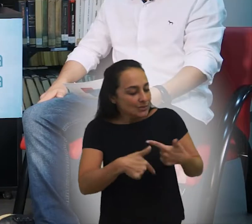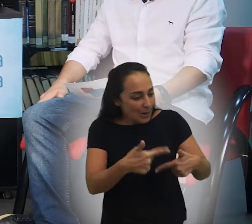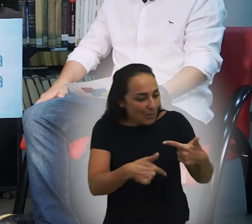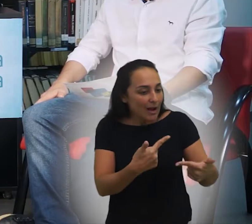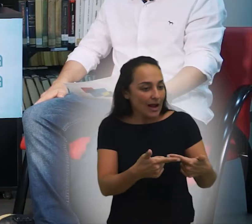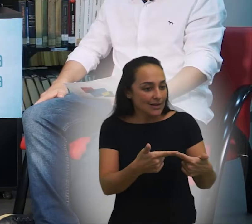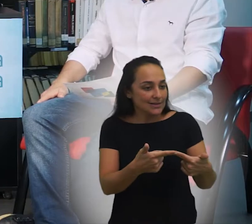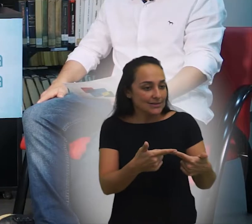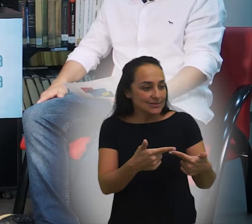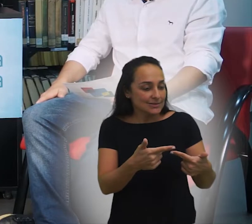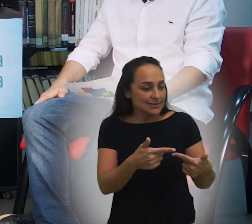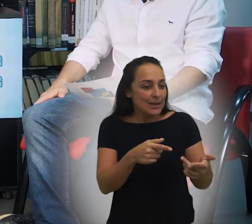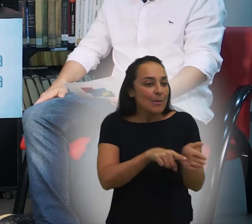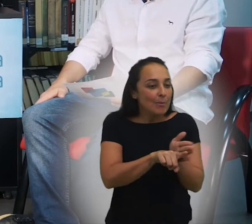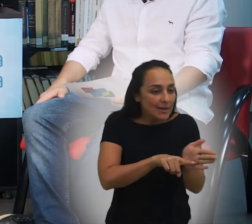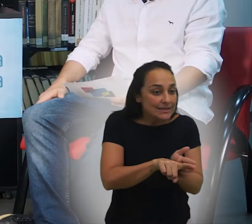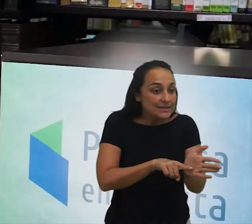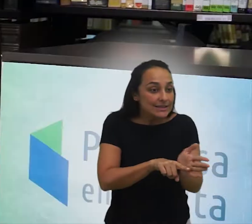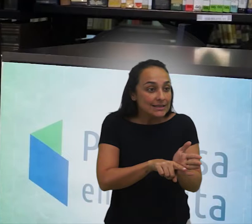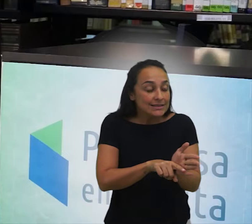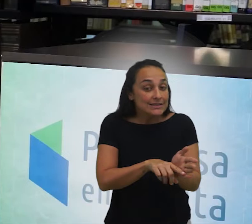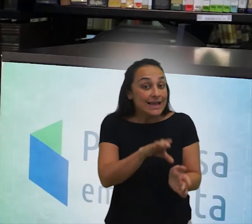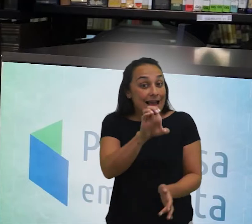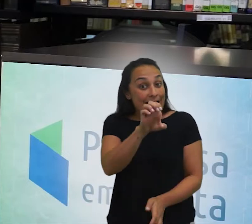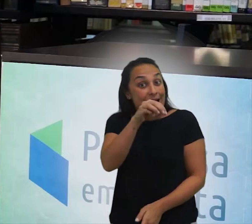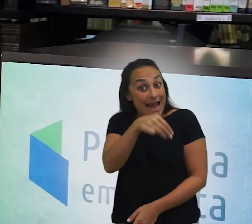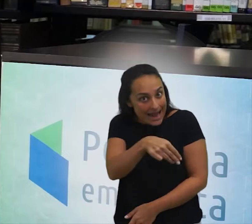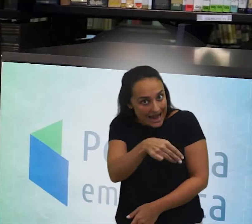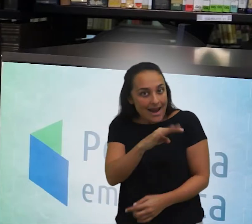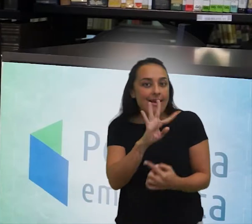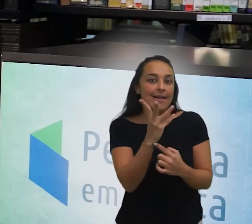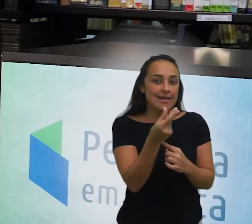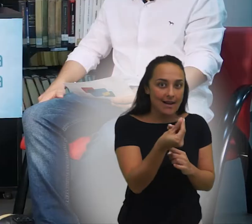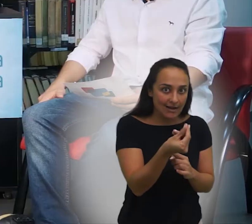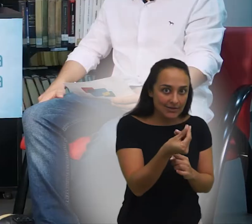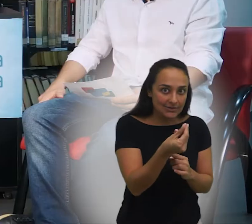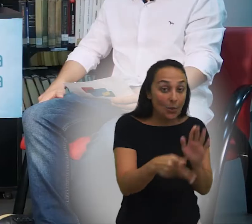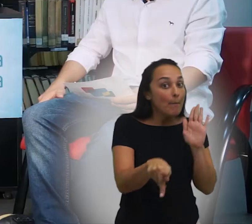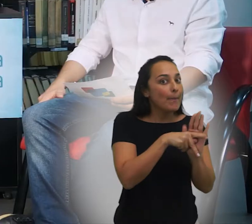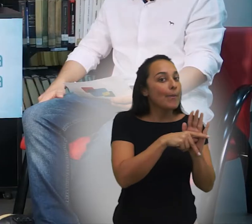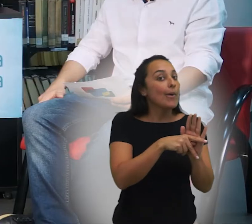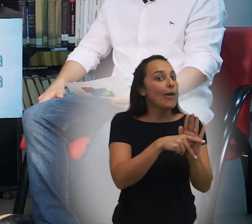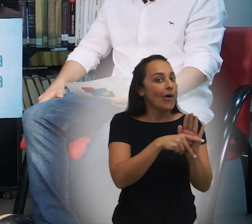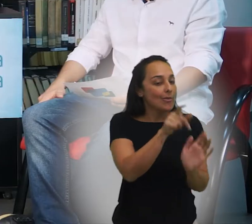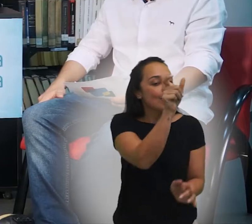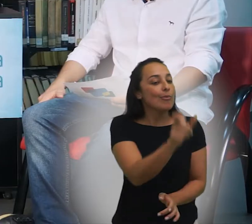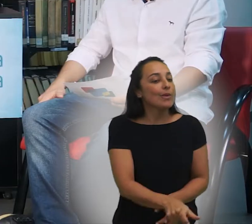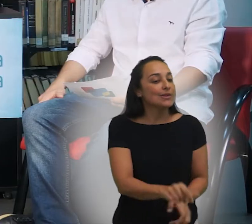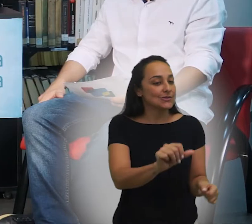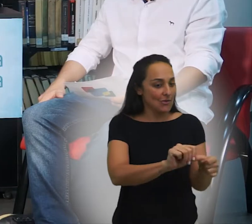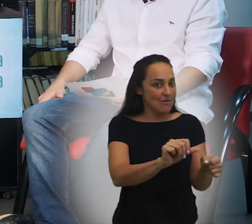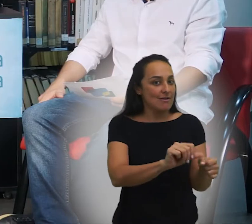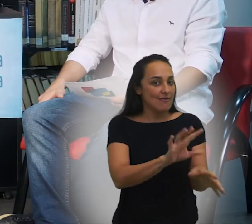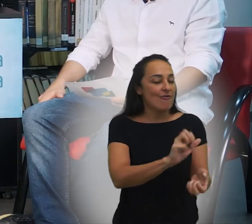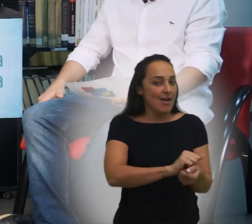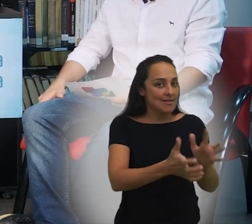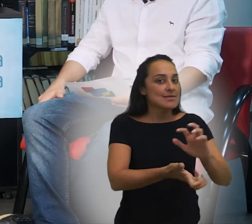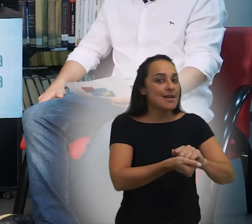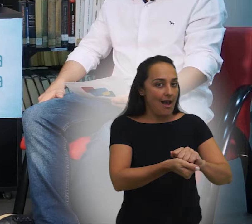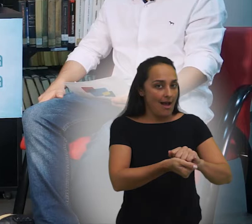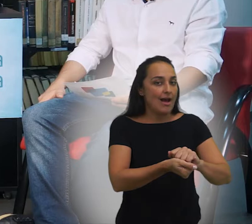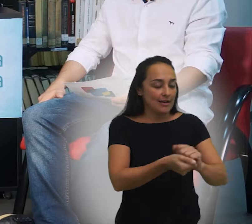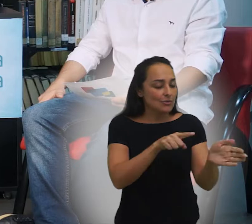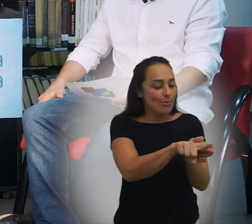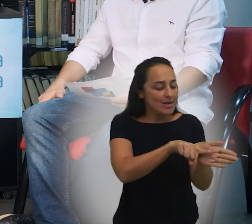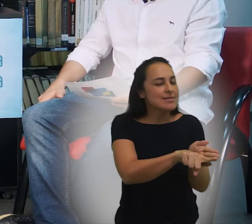sobre a sua obra, né, usando o seu fazer como um meio de pesquisa, e também a